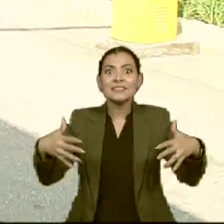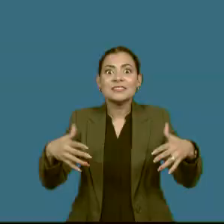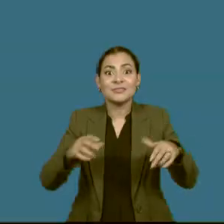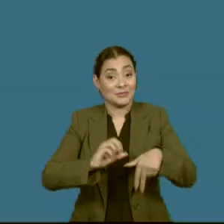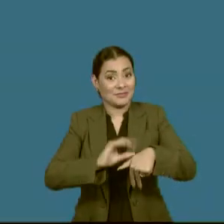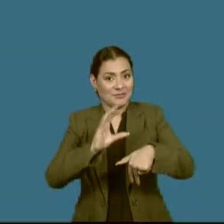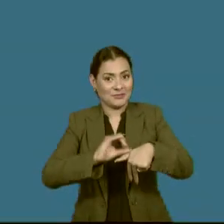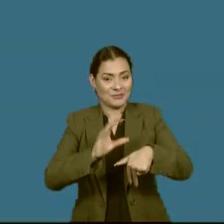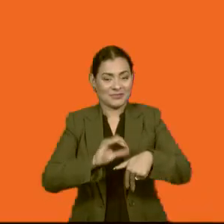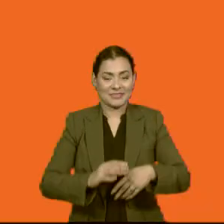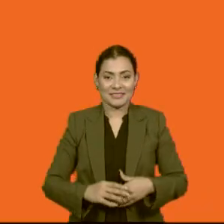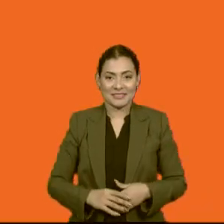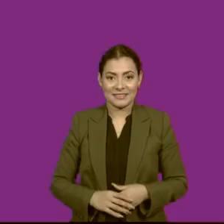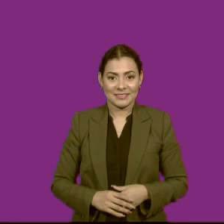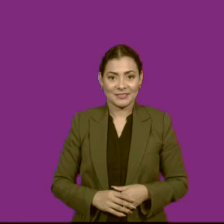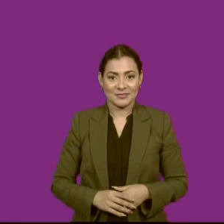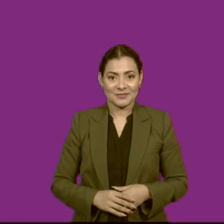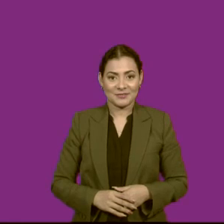televisão.